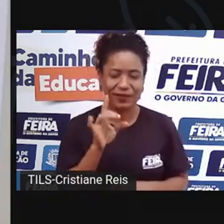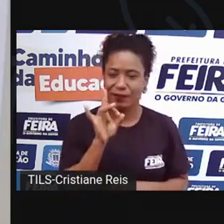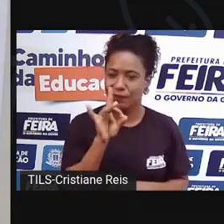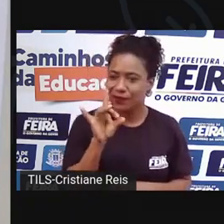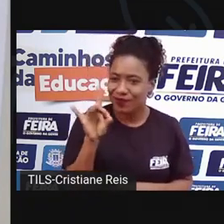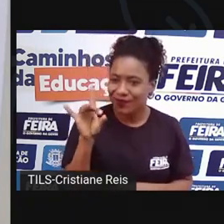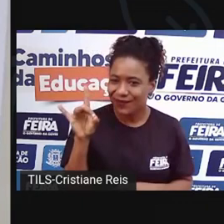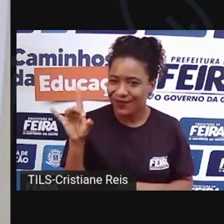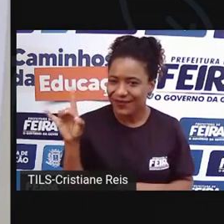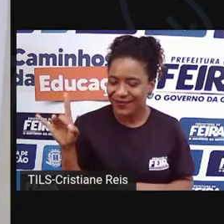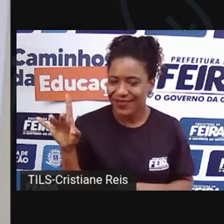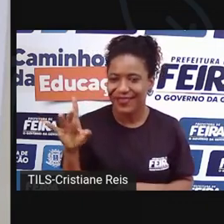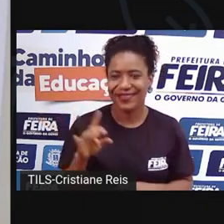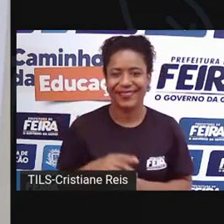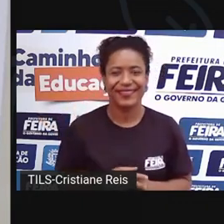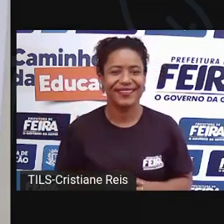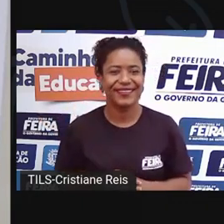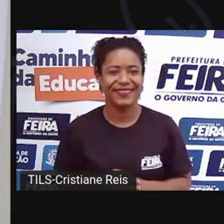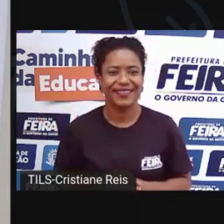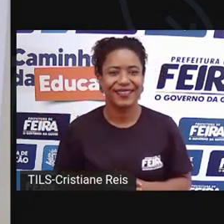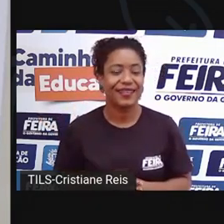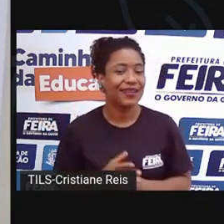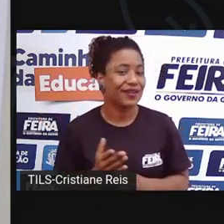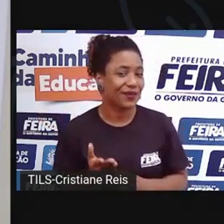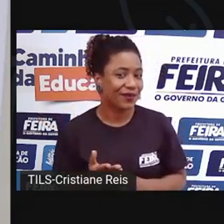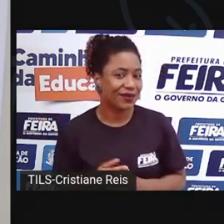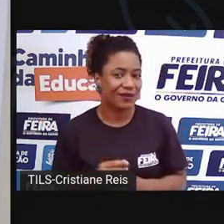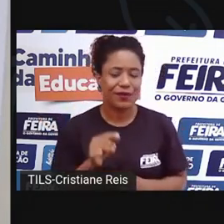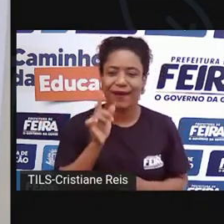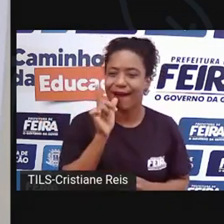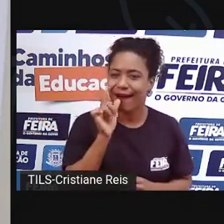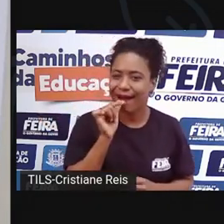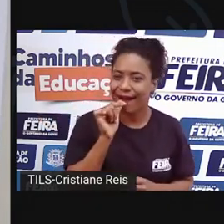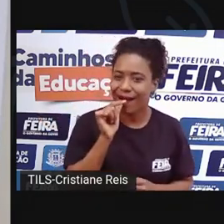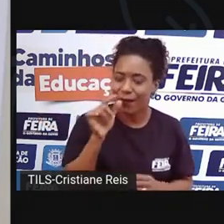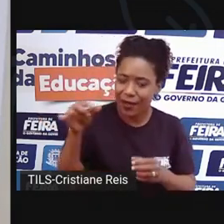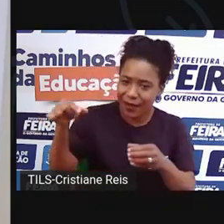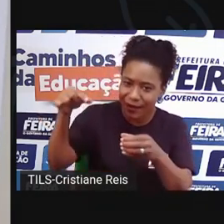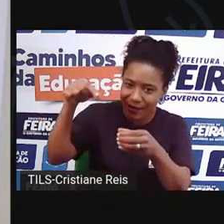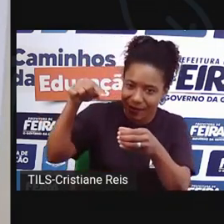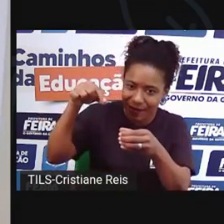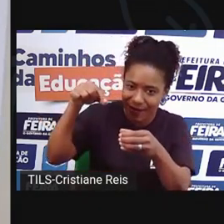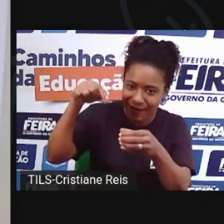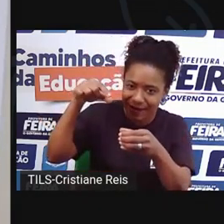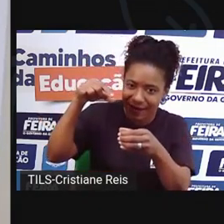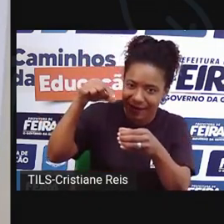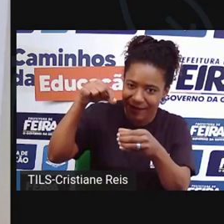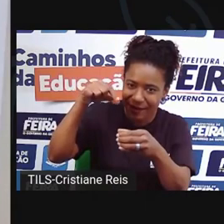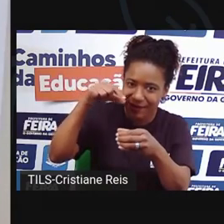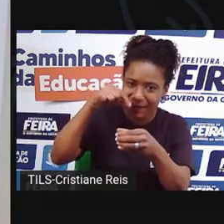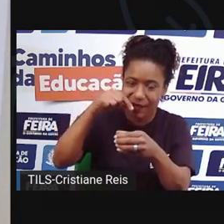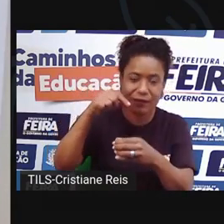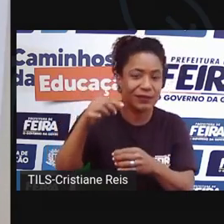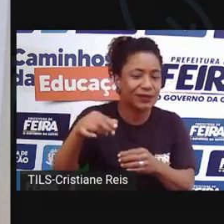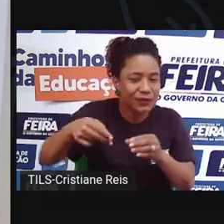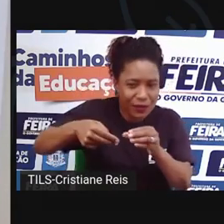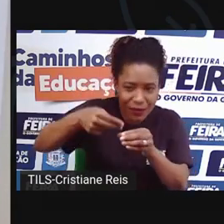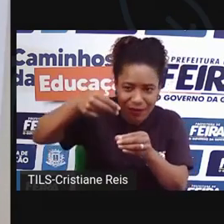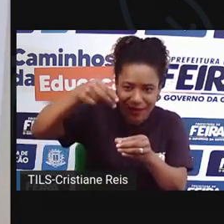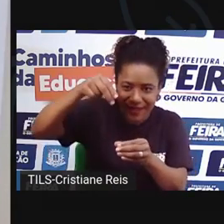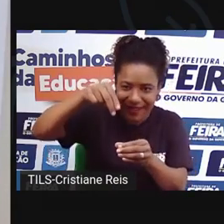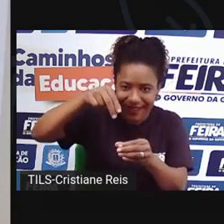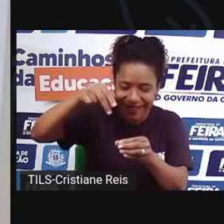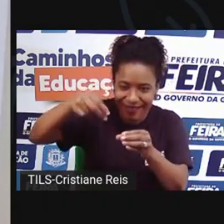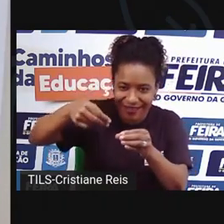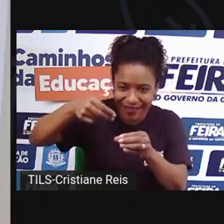cada lugar. E agora, em cima da tinta, a gente vai derramar um pouquinho da água. Para não cair muita água, eu vou usar um palitinho.